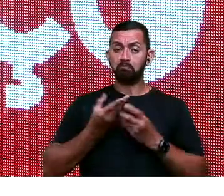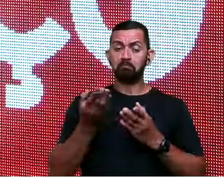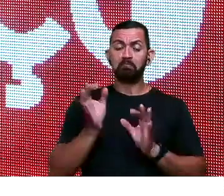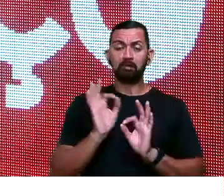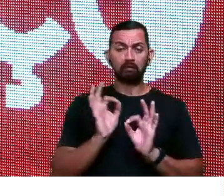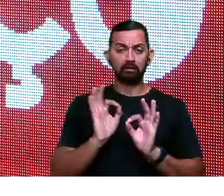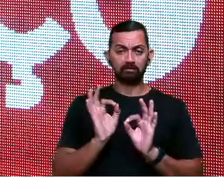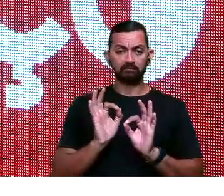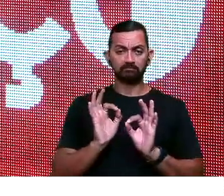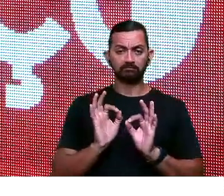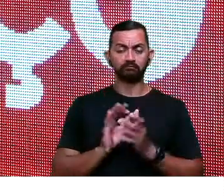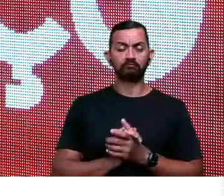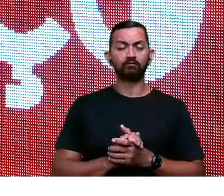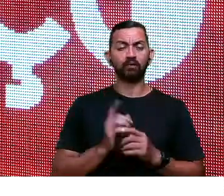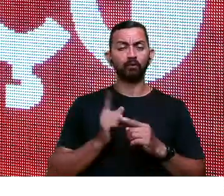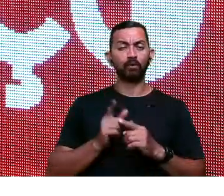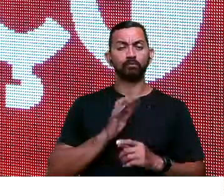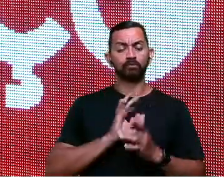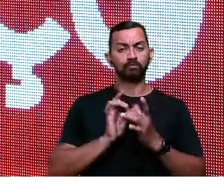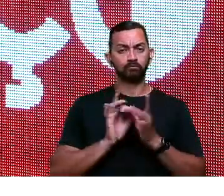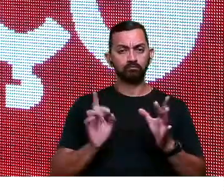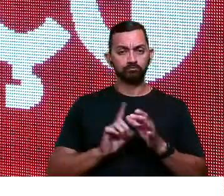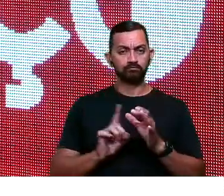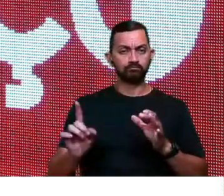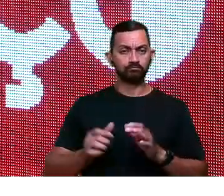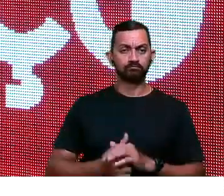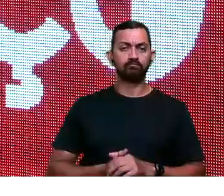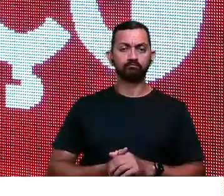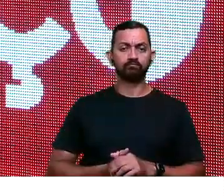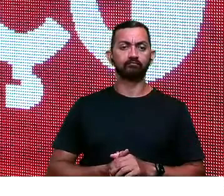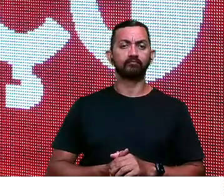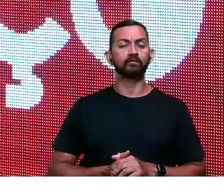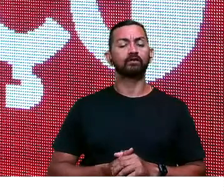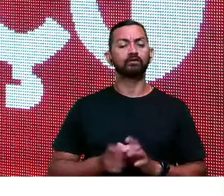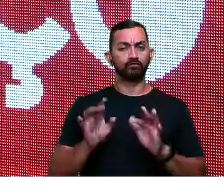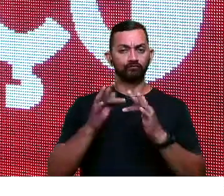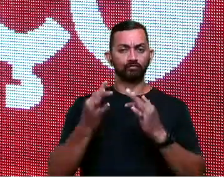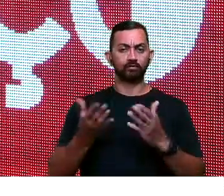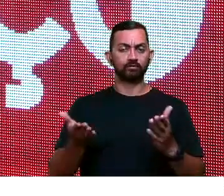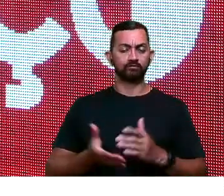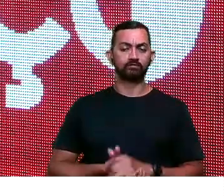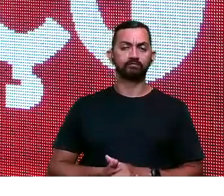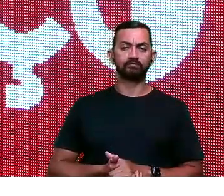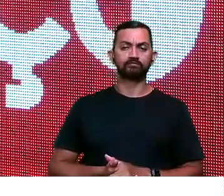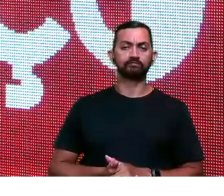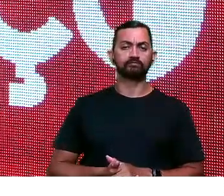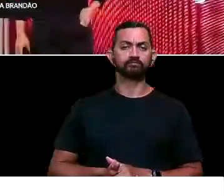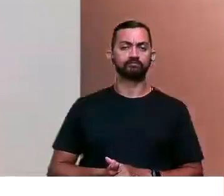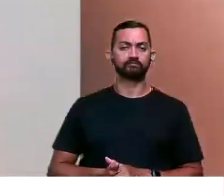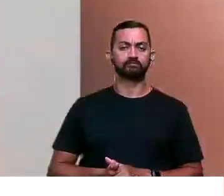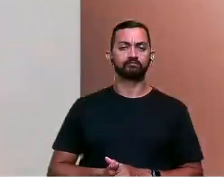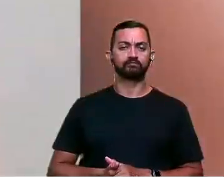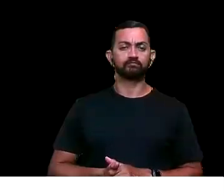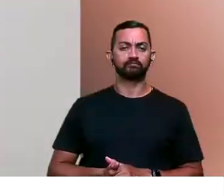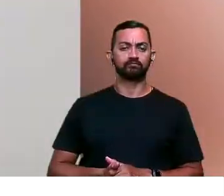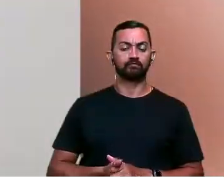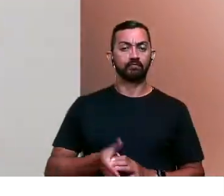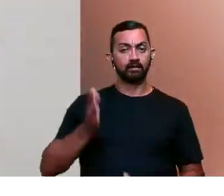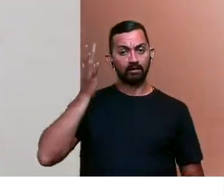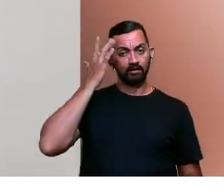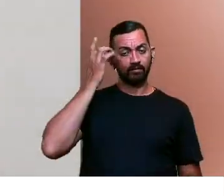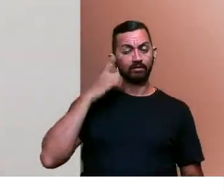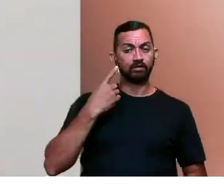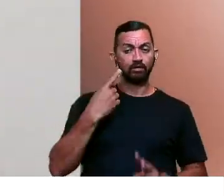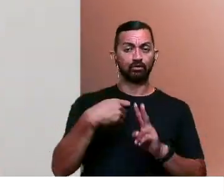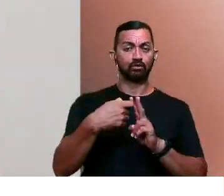se manifestou até o momento depois da soltura do policial militar. Quem se manifestou foi a família e você ouve agora.